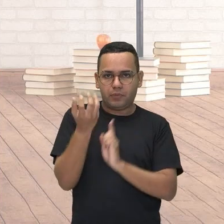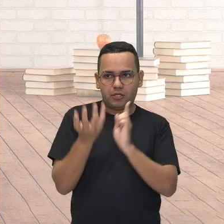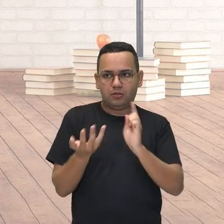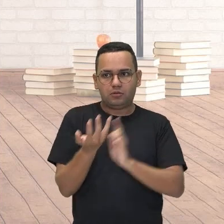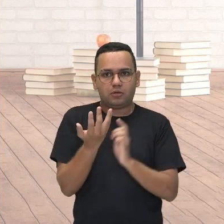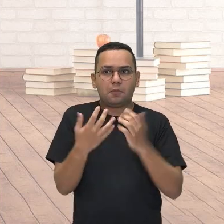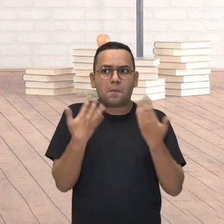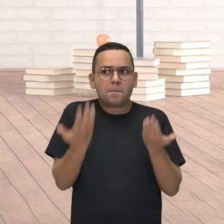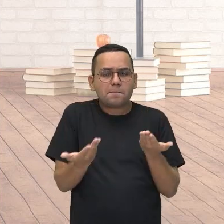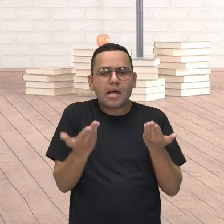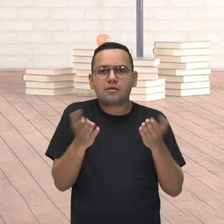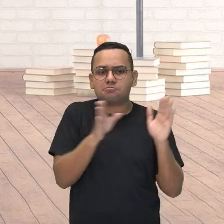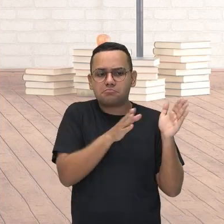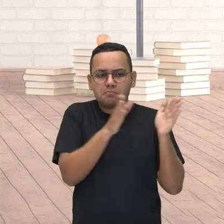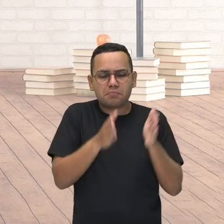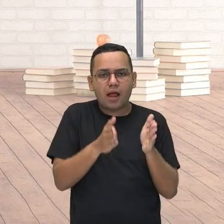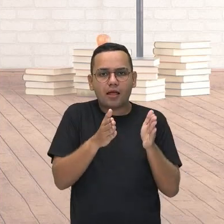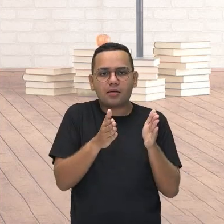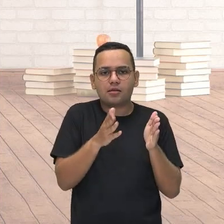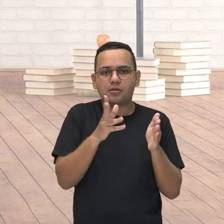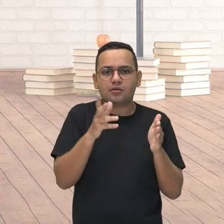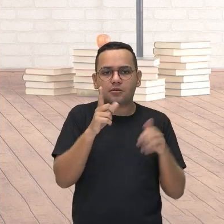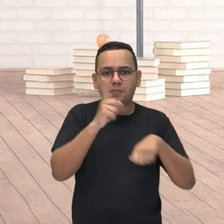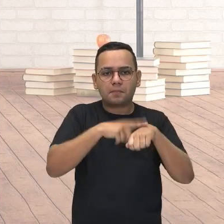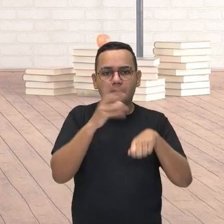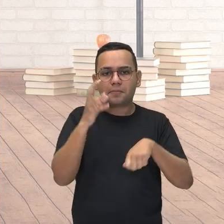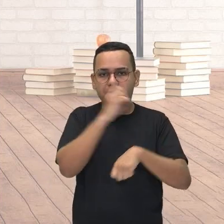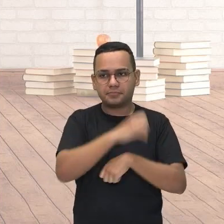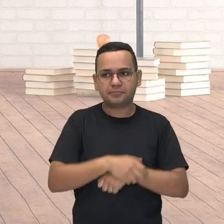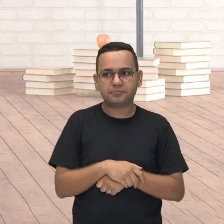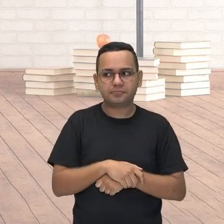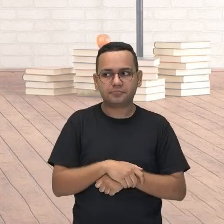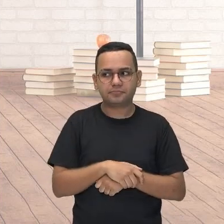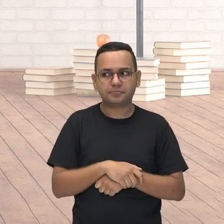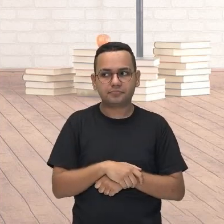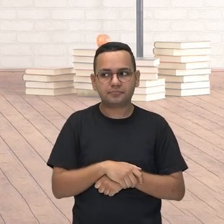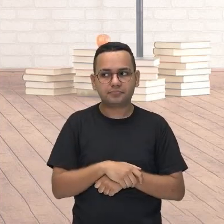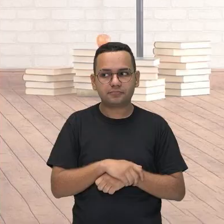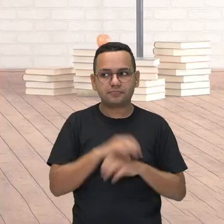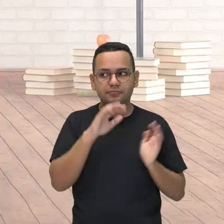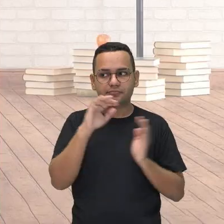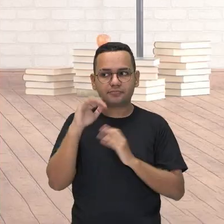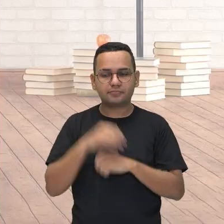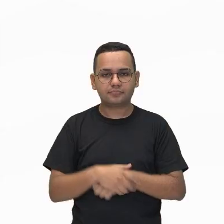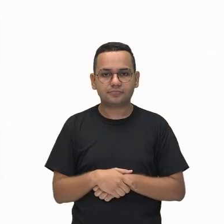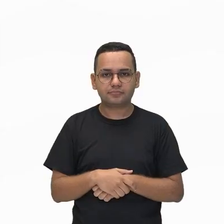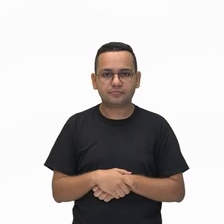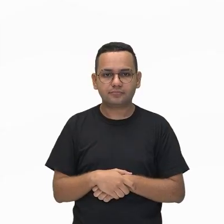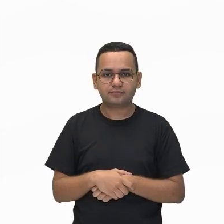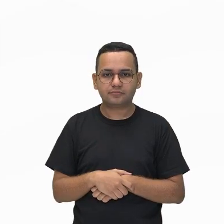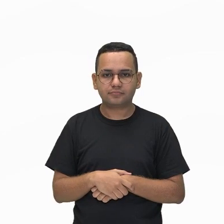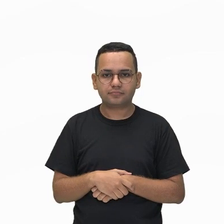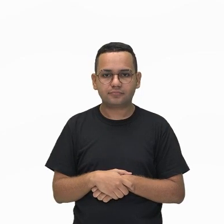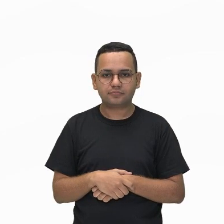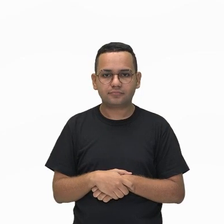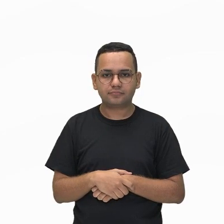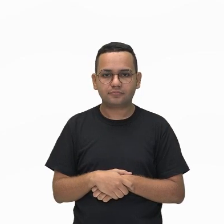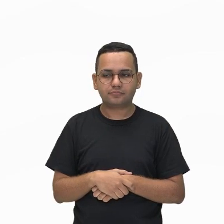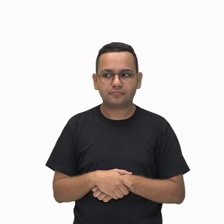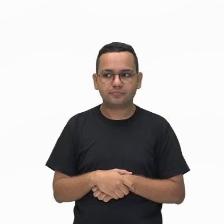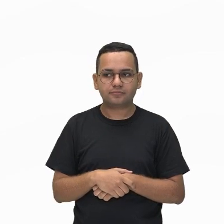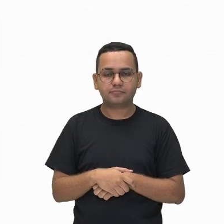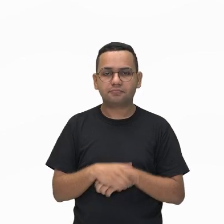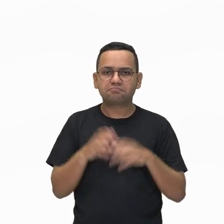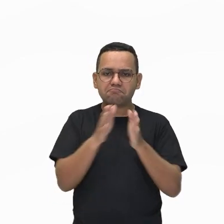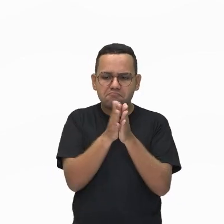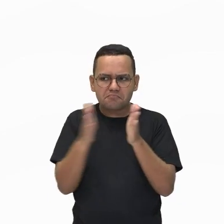gente vai para um prazo, né? Uma meta de médio prazo. Quais são? Faça as metas de médio prazo